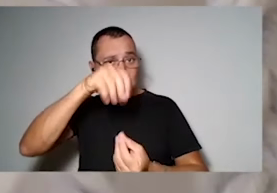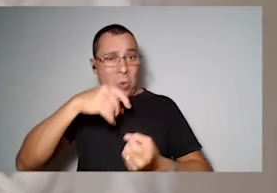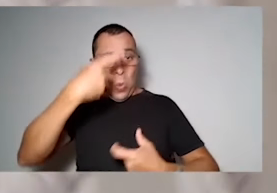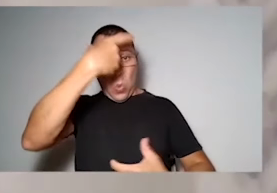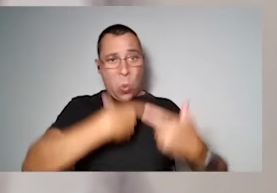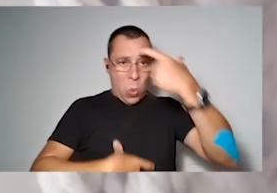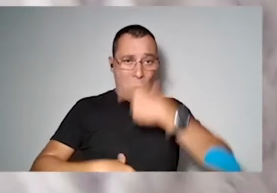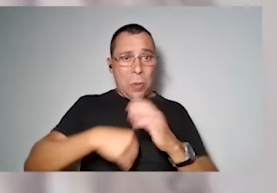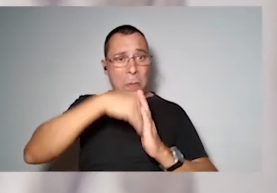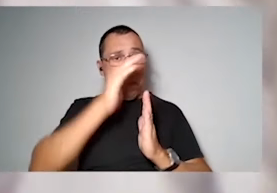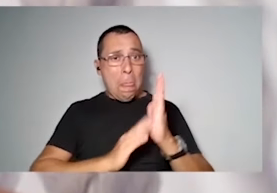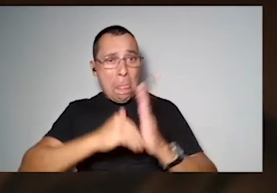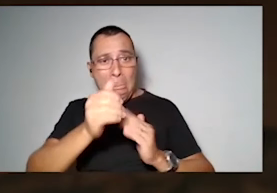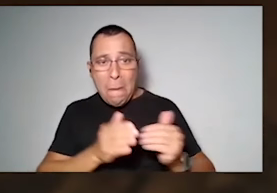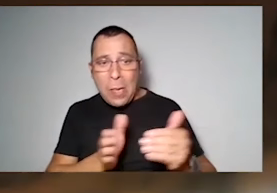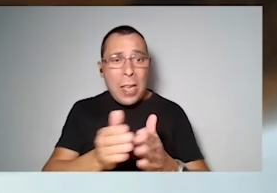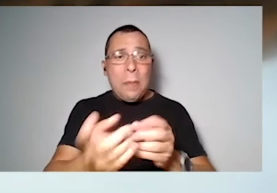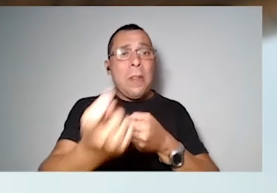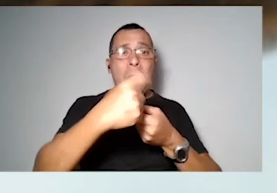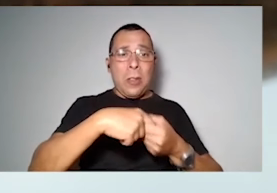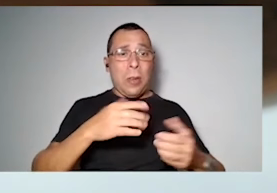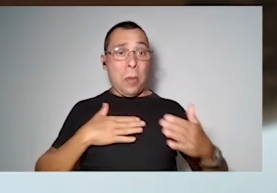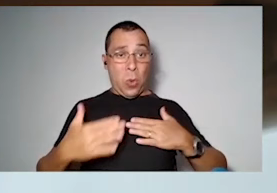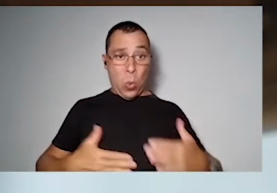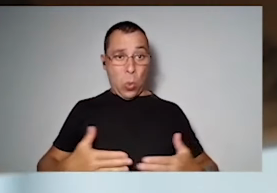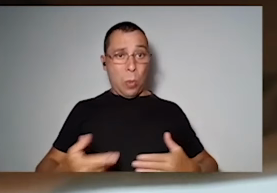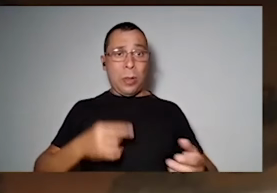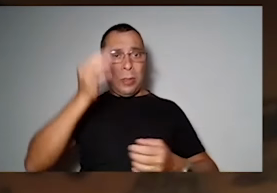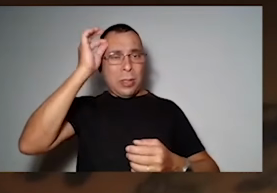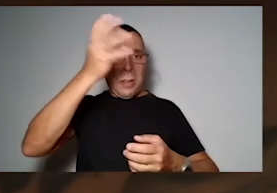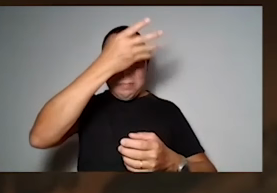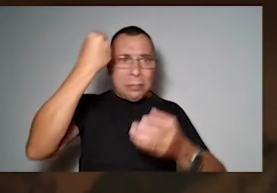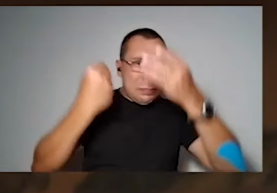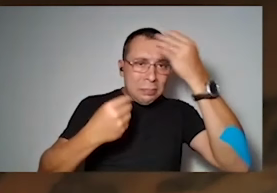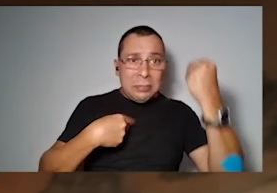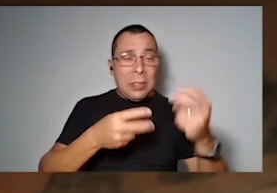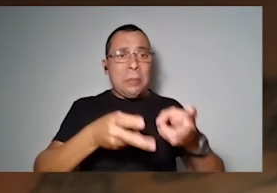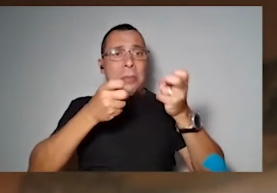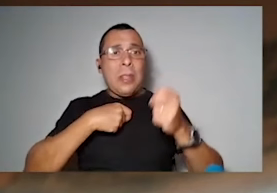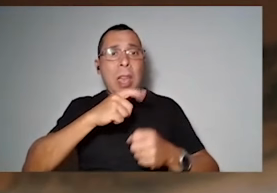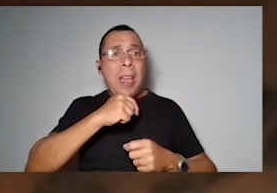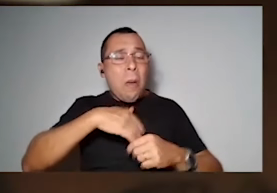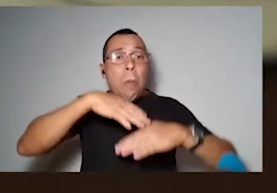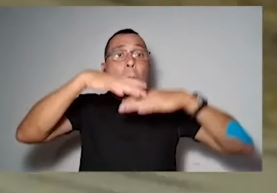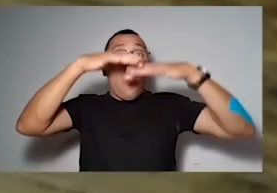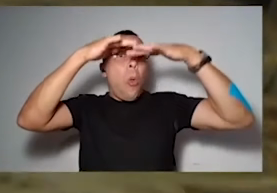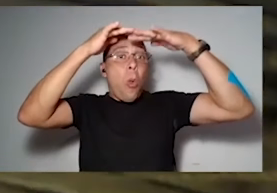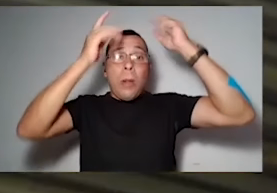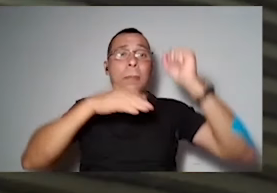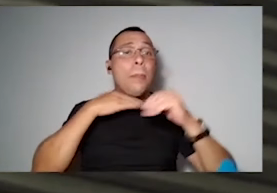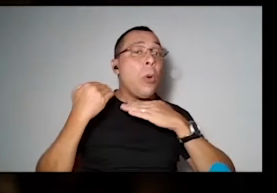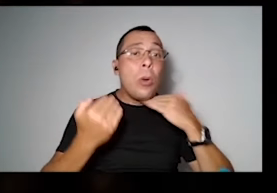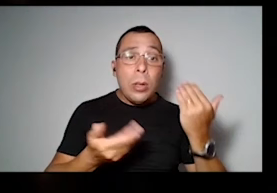ela é mais que um corpo que gosta de pintar caminhos sem volta. E eu, meu corpo, me distraio facilmente porque se me atento, morro afogado em coisas